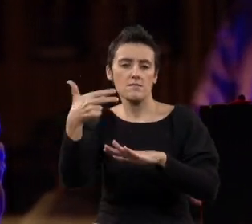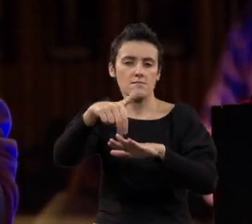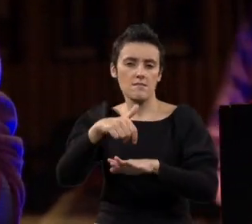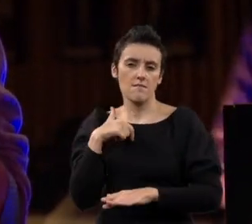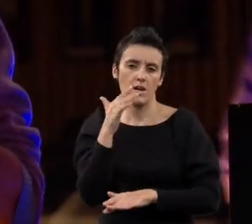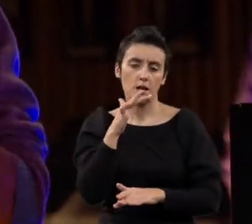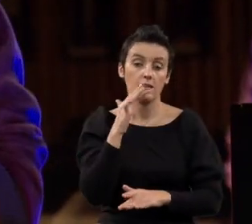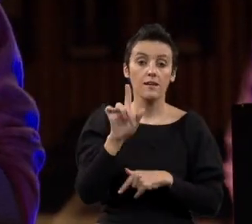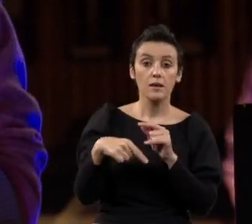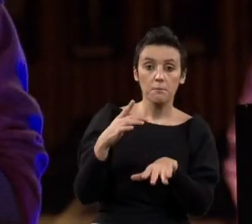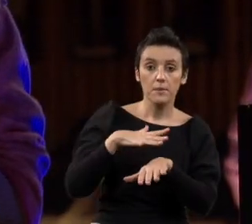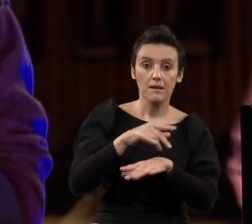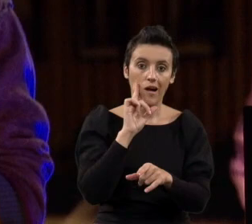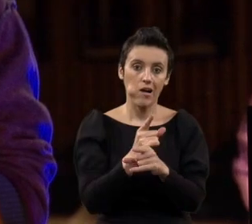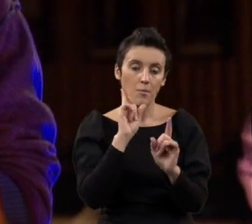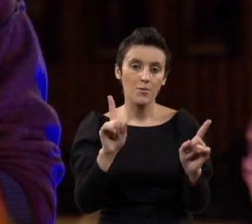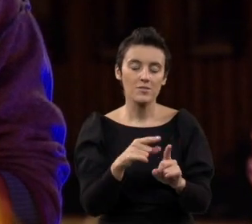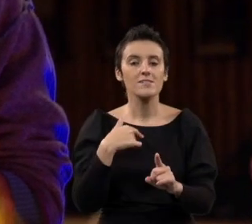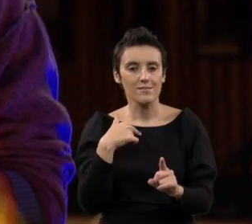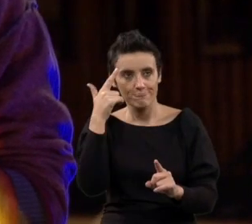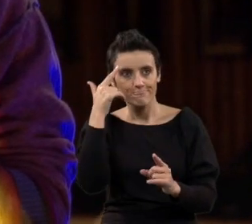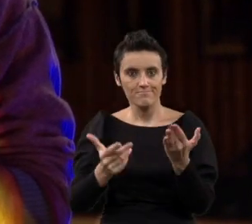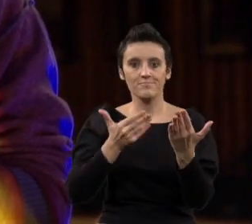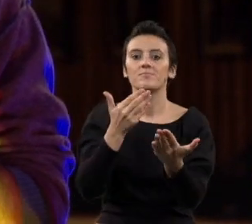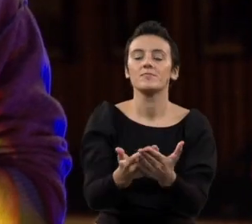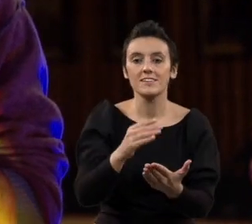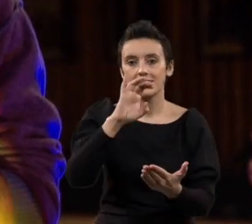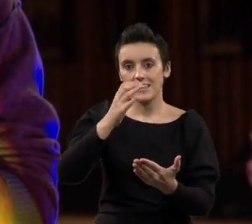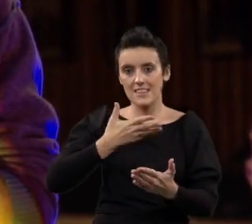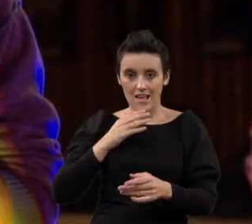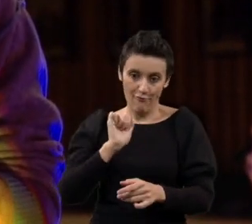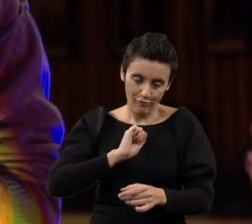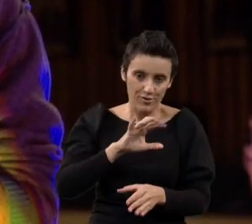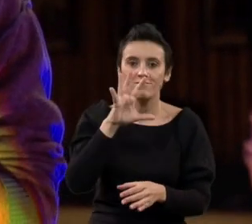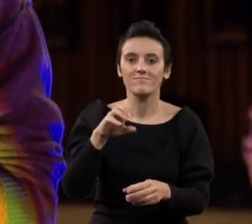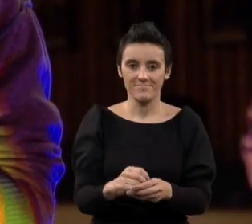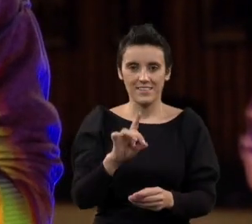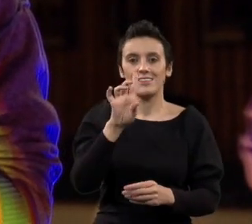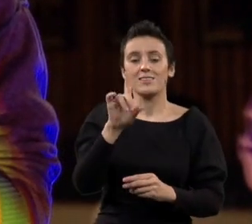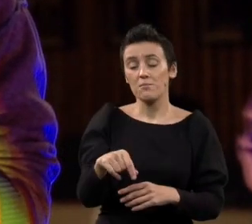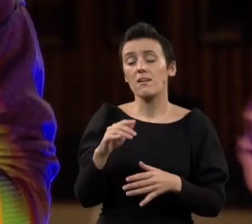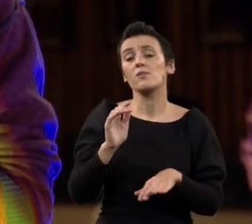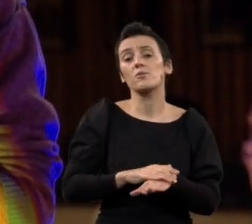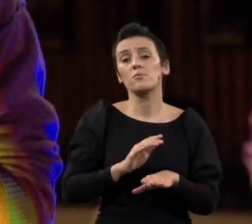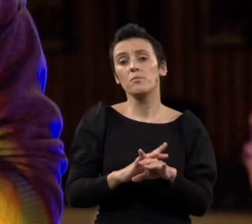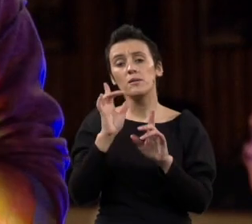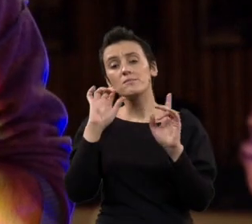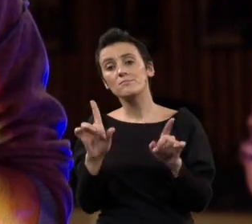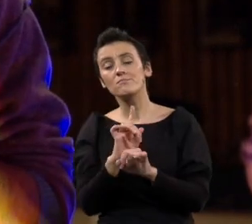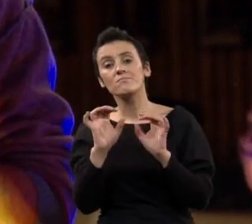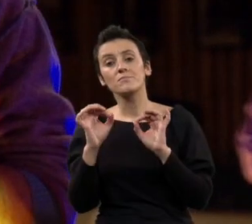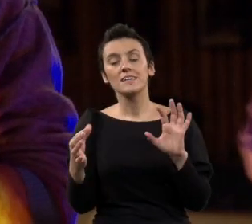que propus que esse tema fizesse parte do álbum Orgónio, visto também ser um tema que tem uma